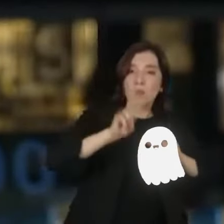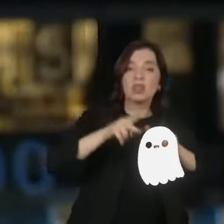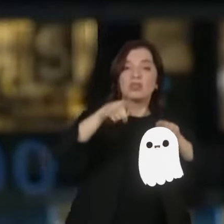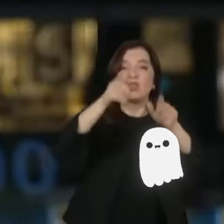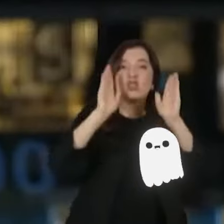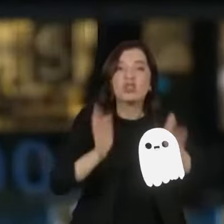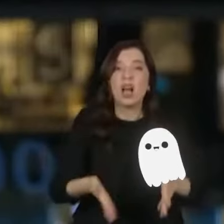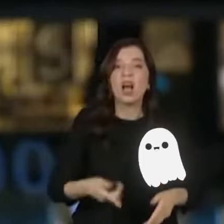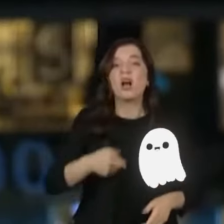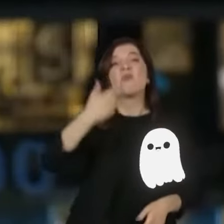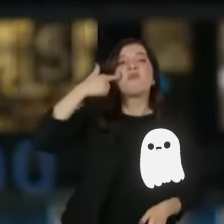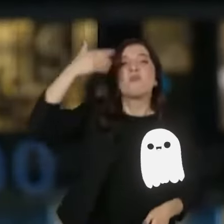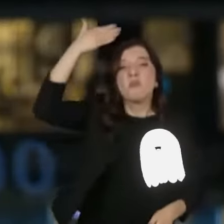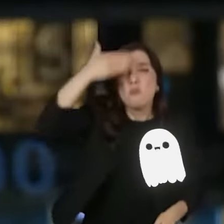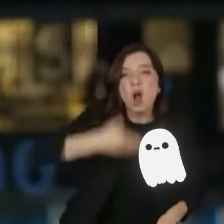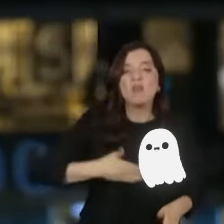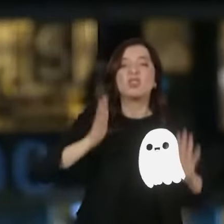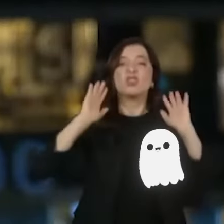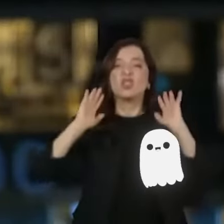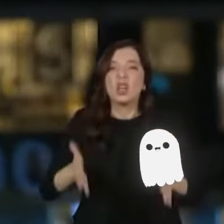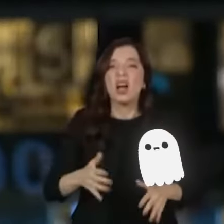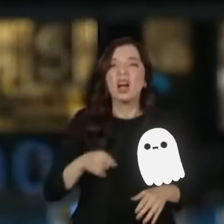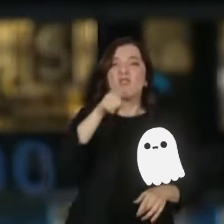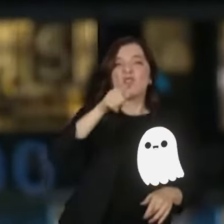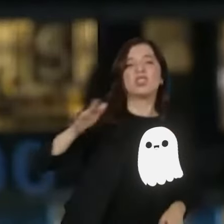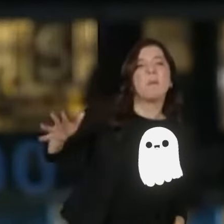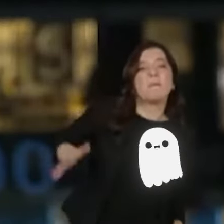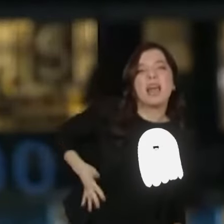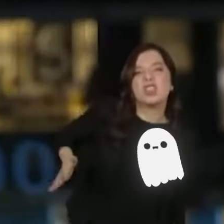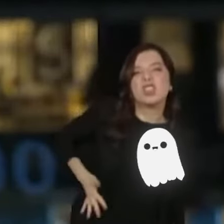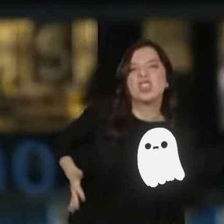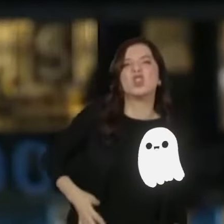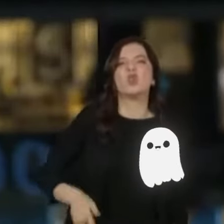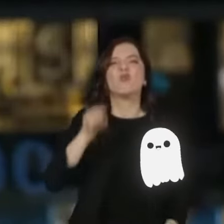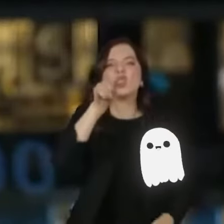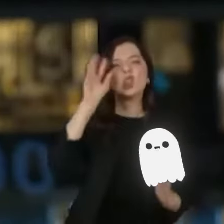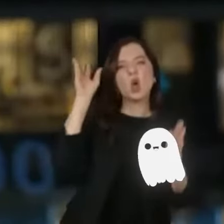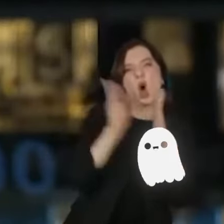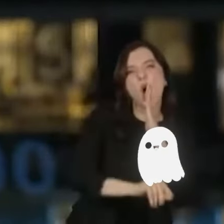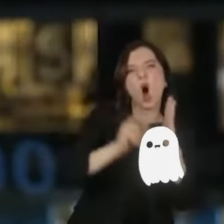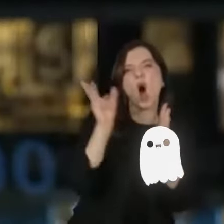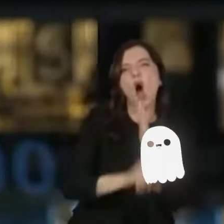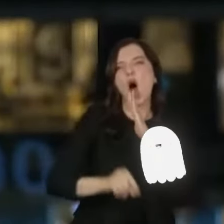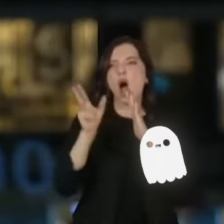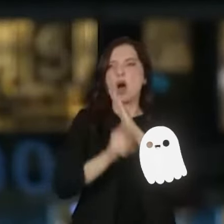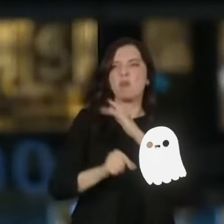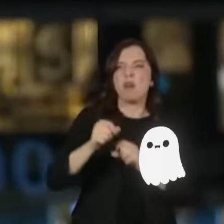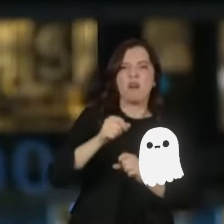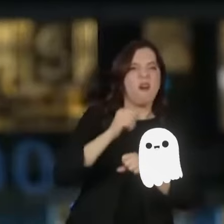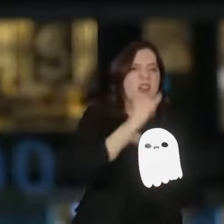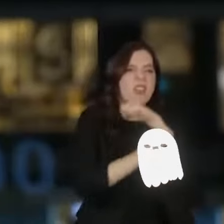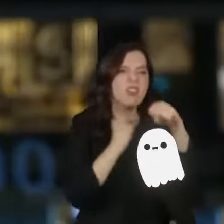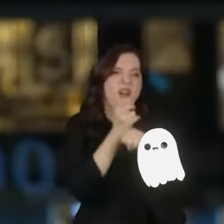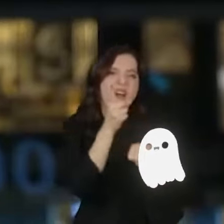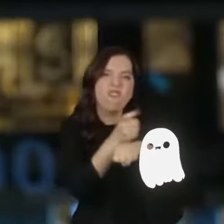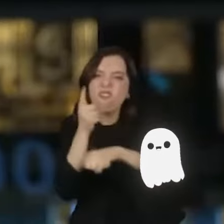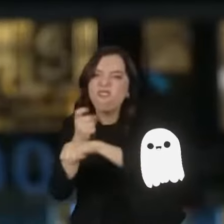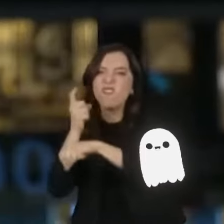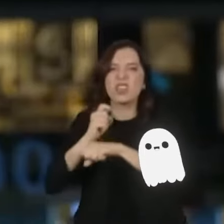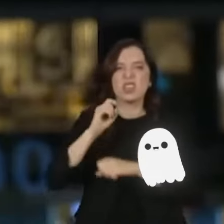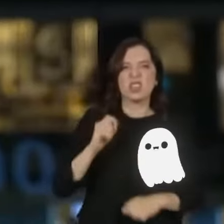condenado como bandidinho, ladrãozinho de dados de internet. Você foi condenado. Eu não